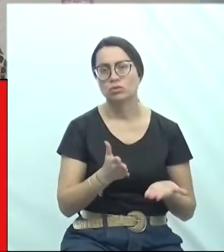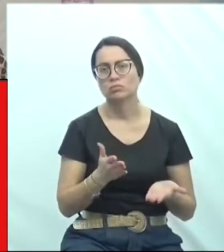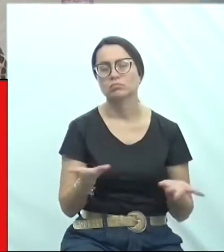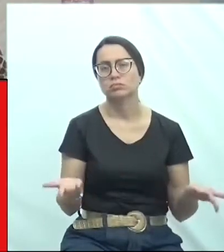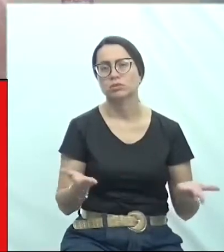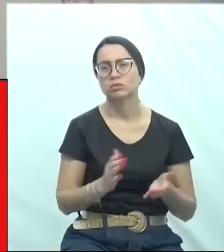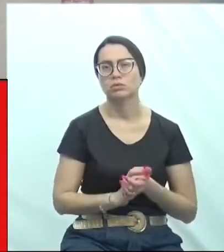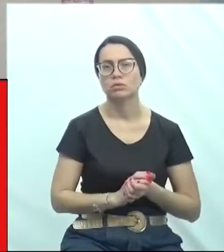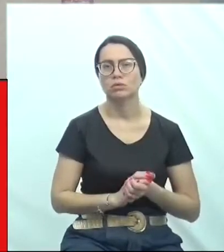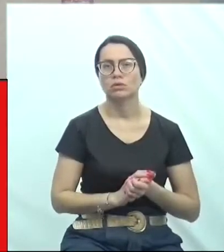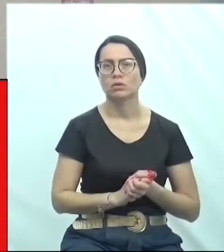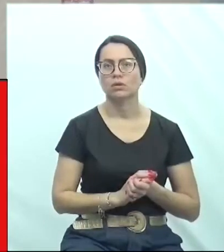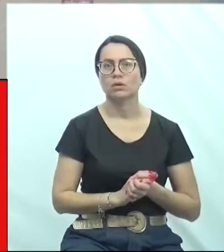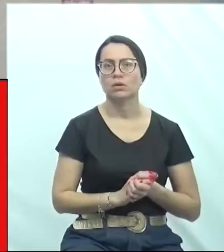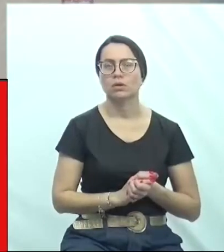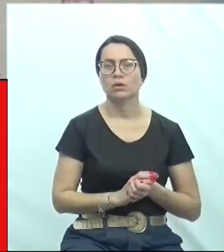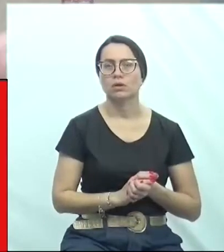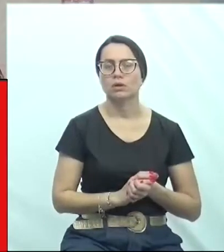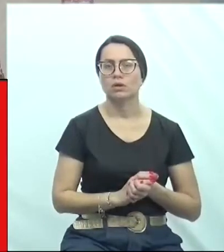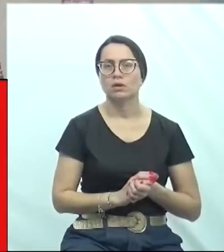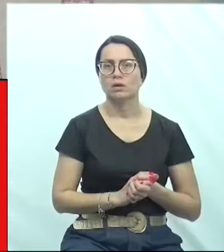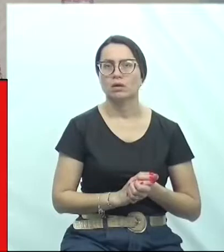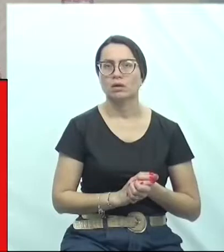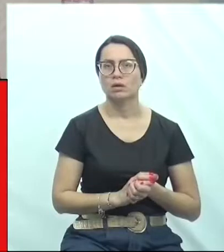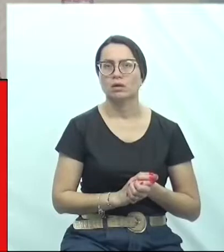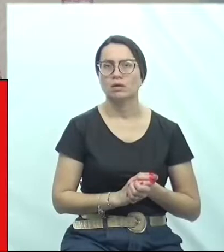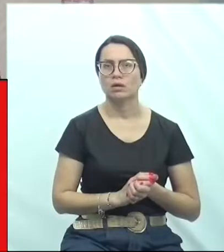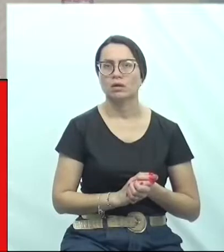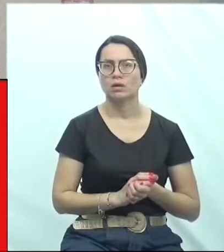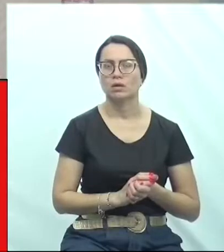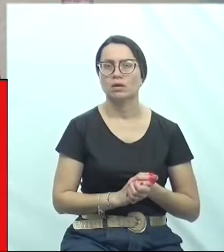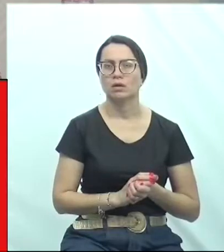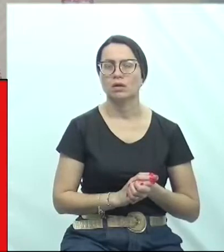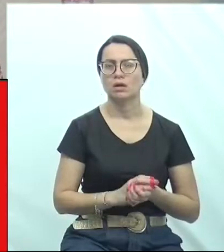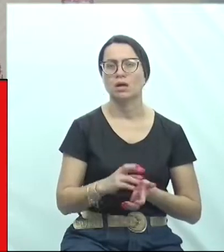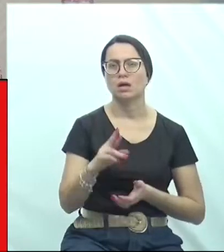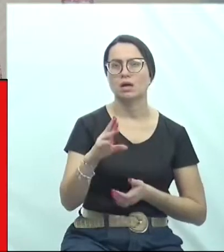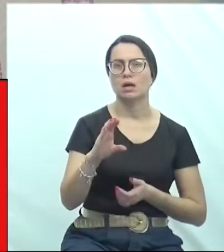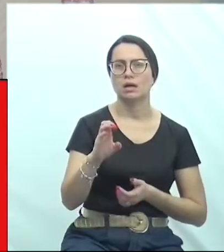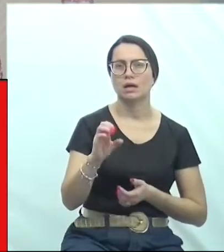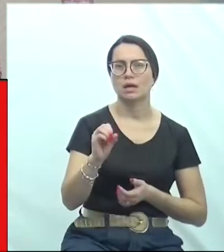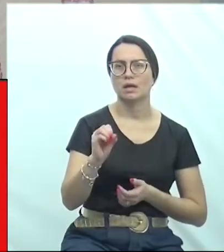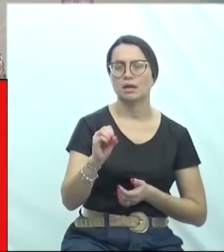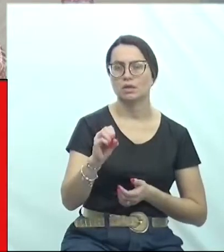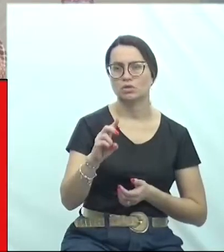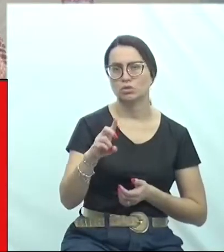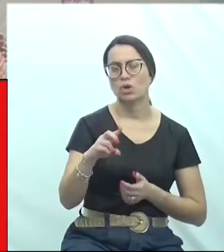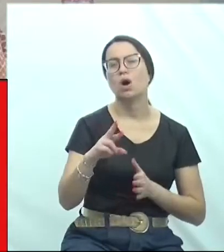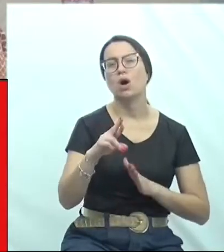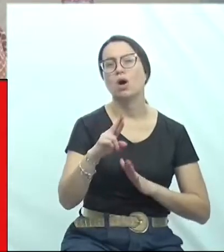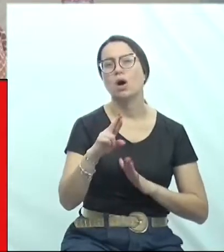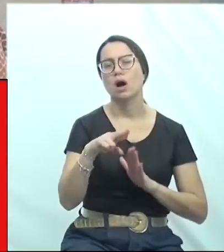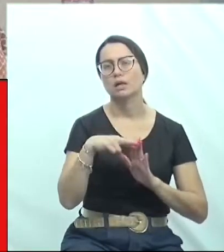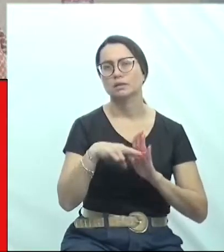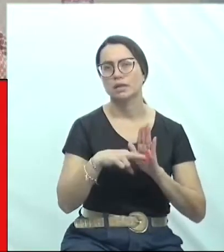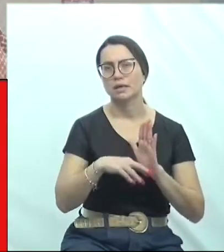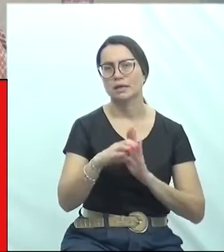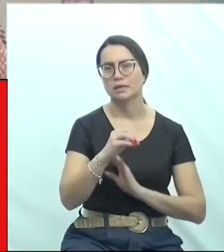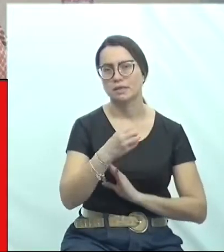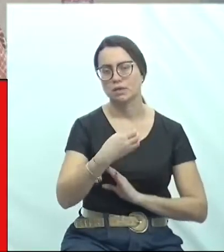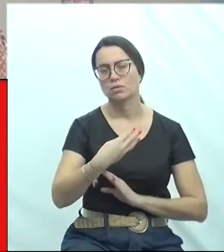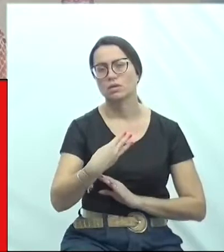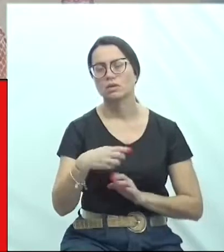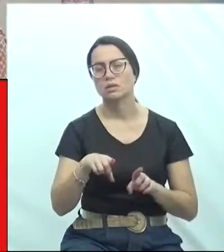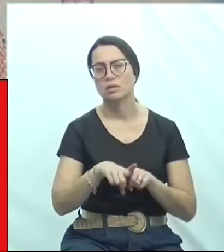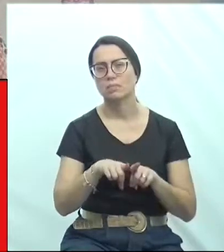Atualmente, se encontra em vigência a Resolução 03 de 2017 da Agência Reguladora em Atuação no Município,